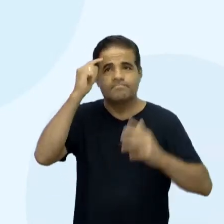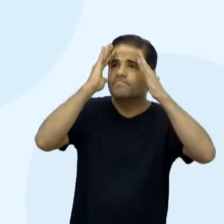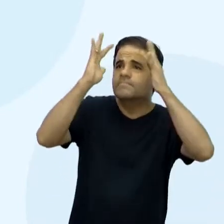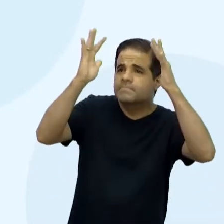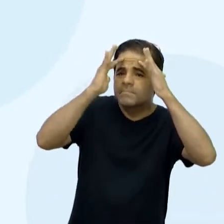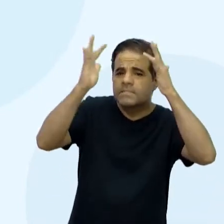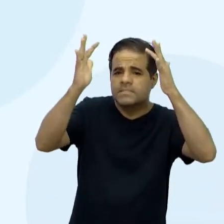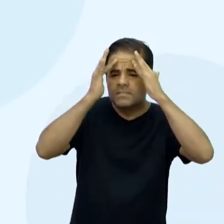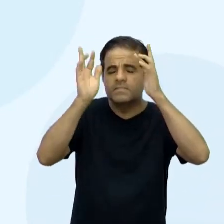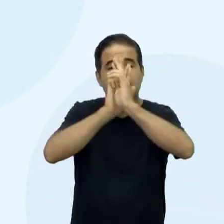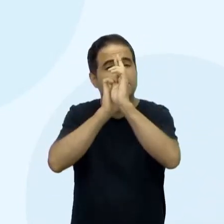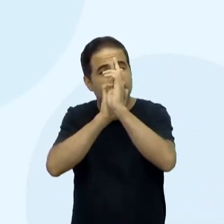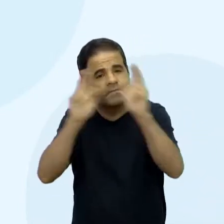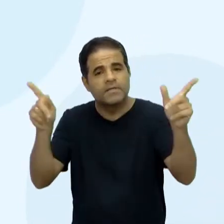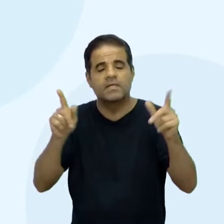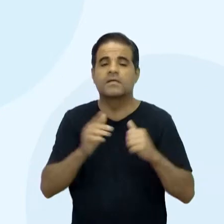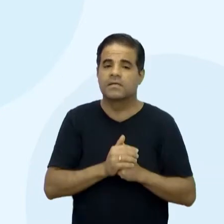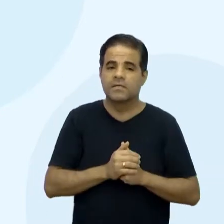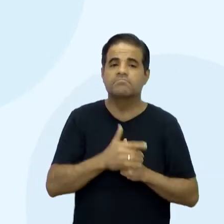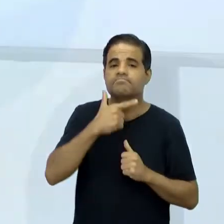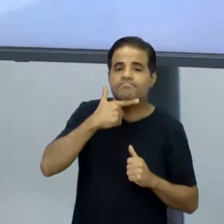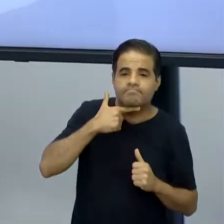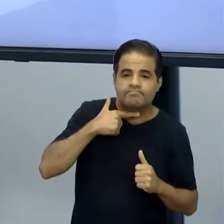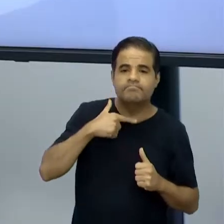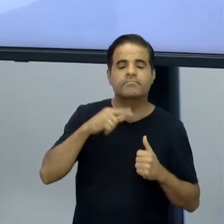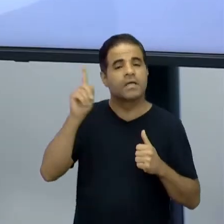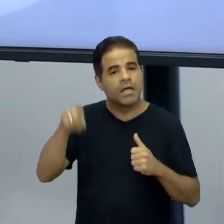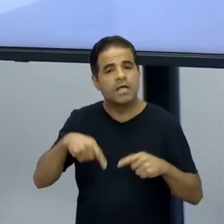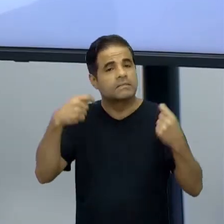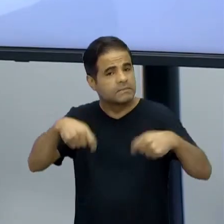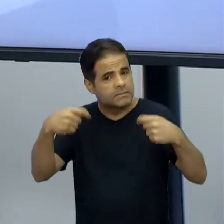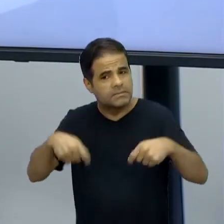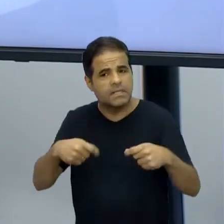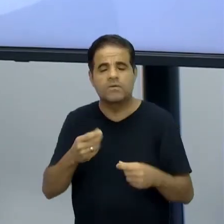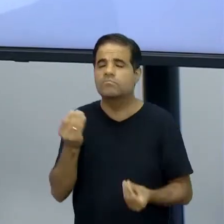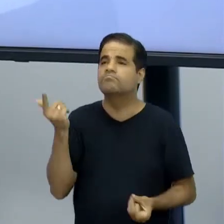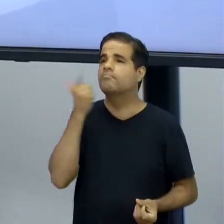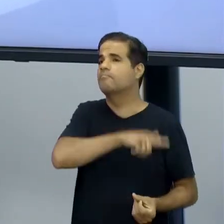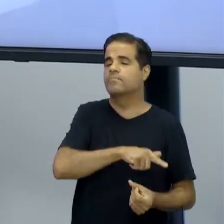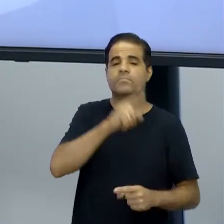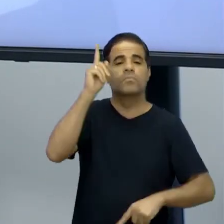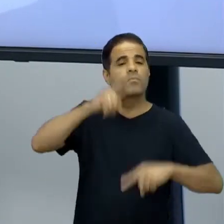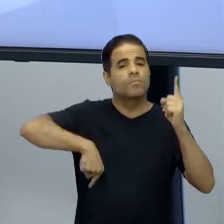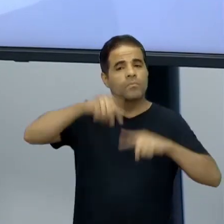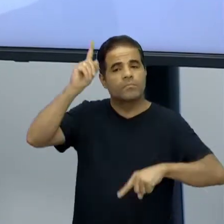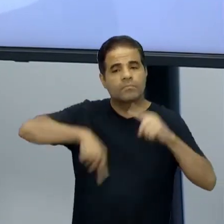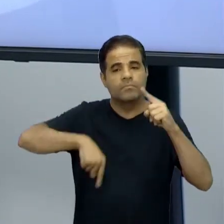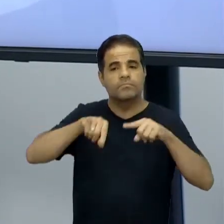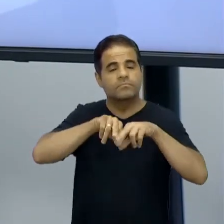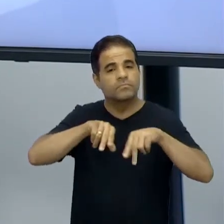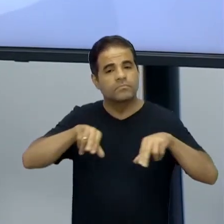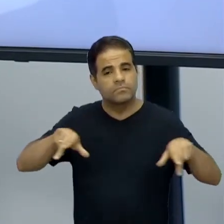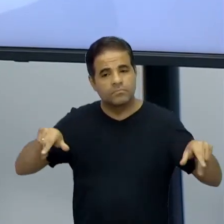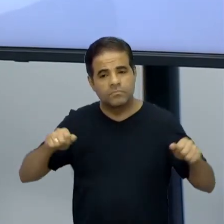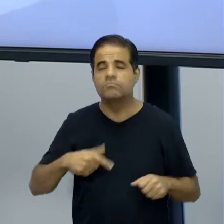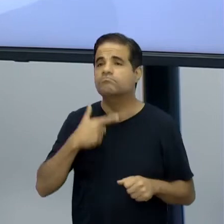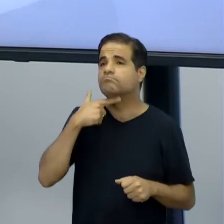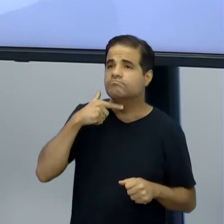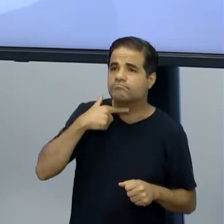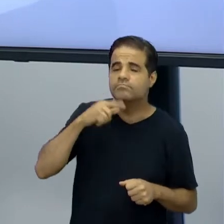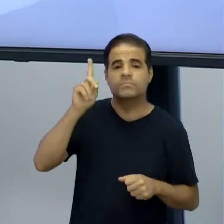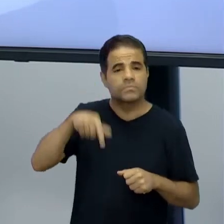nessa diferença aí de desejo e de necessidade. Como adquirir um produto aí pelos que eu